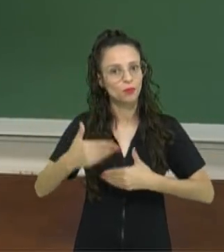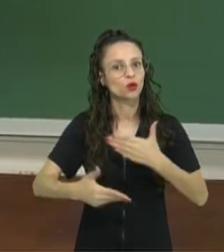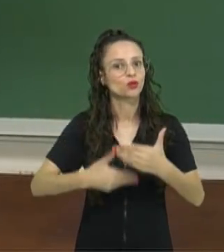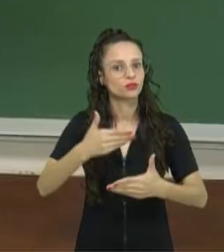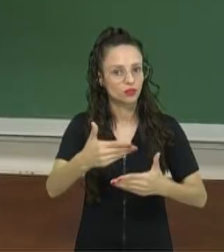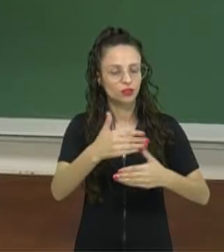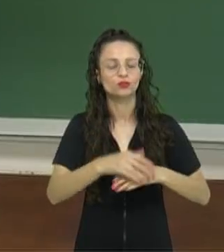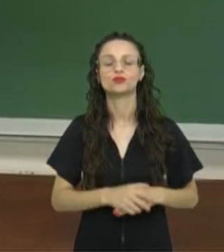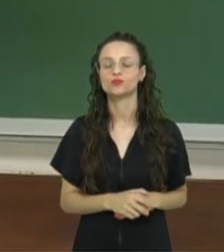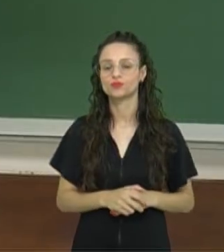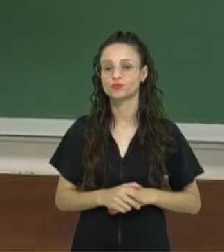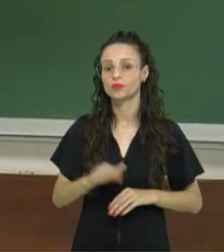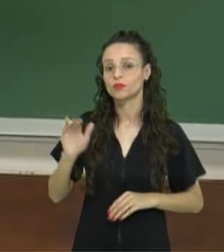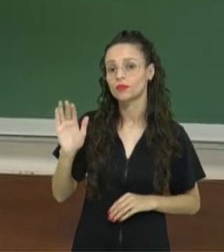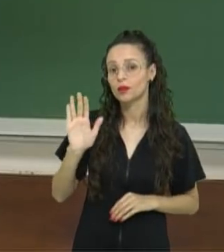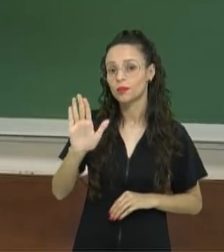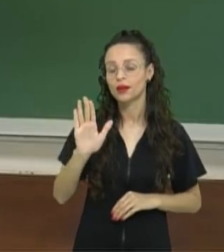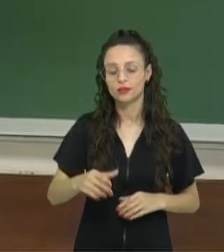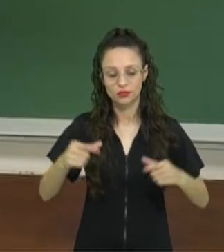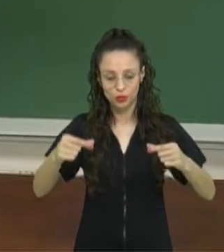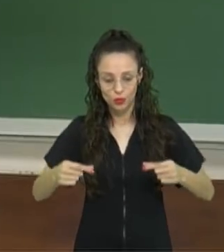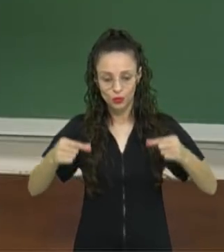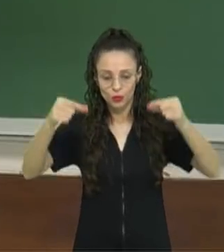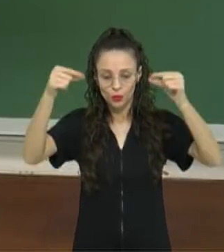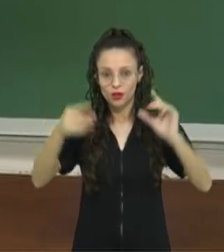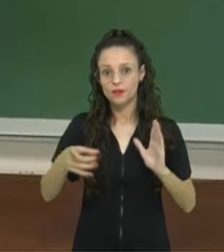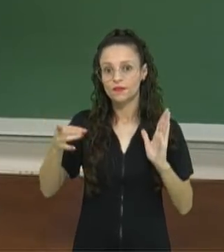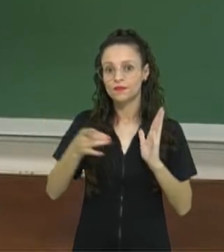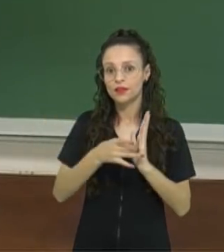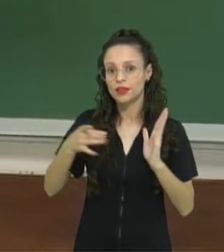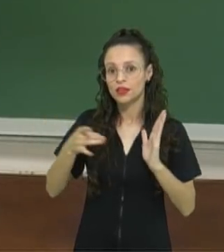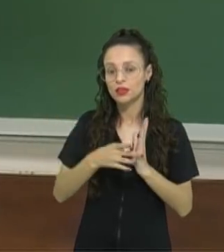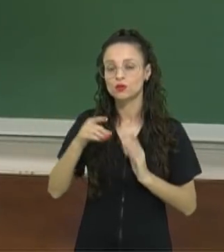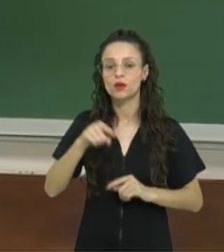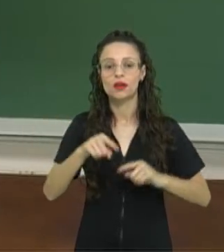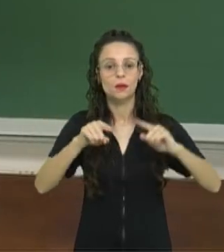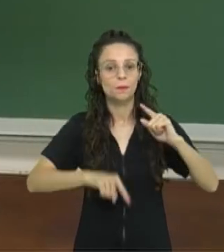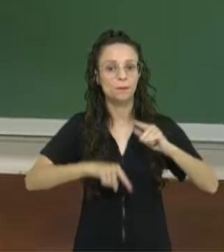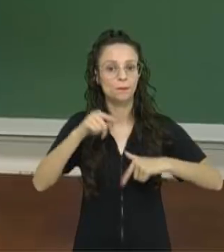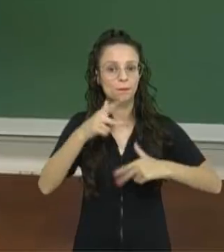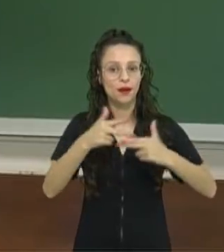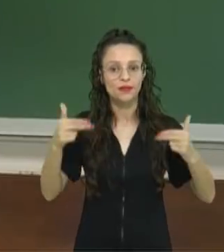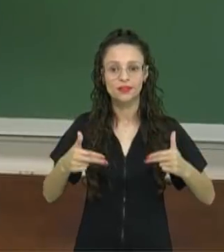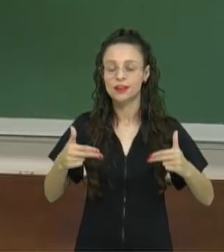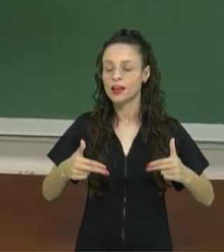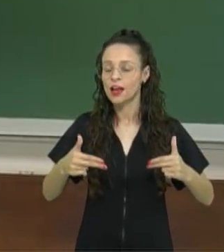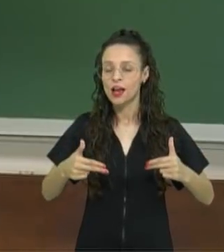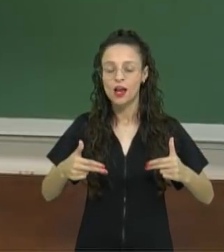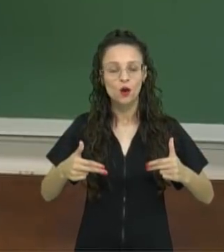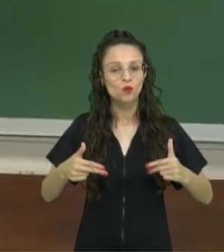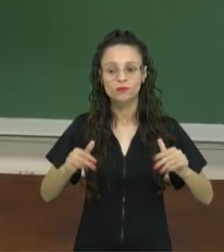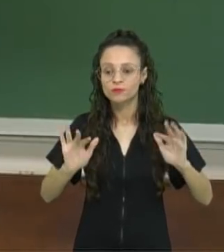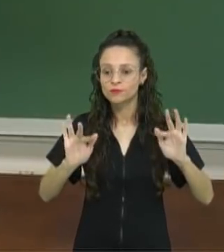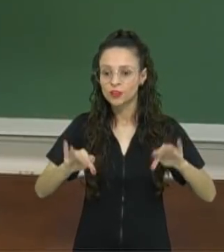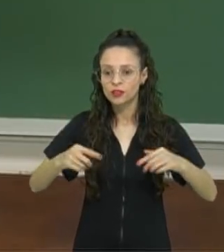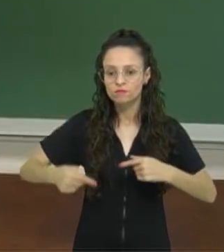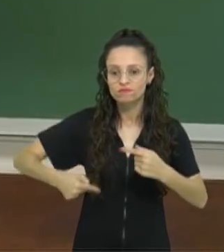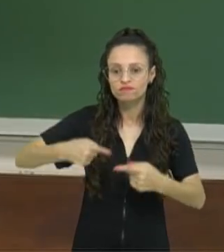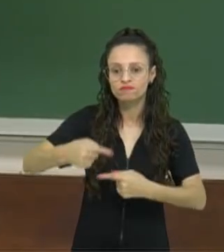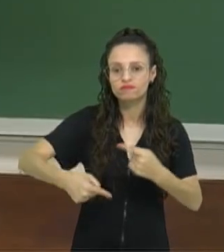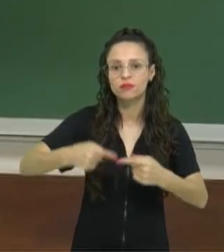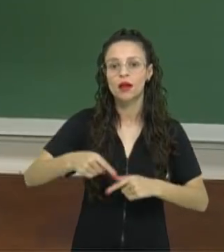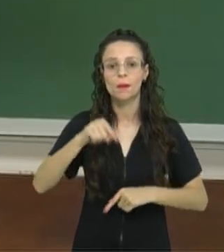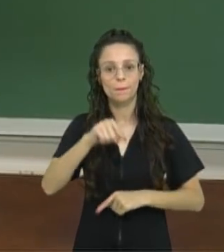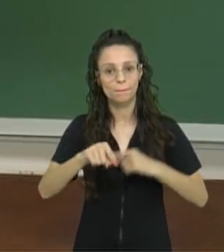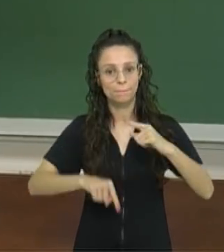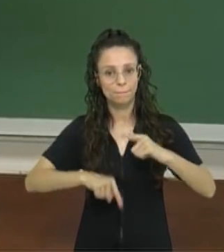processo. Porém, o vidro, ele é um material que tem um ciclo infinito. É um tipo de material,